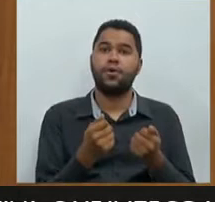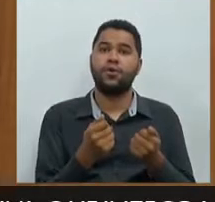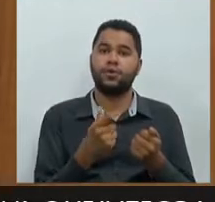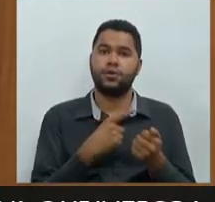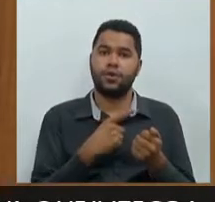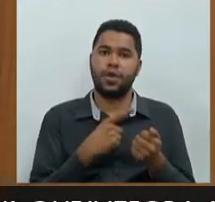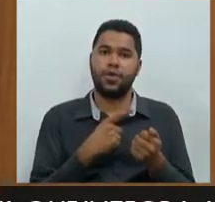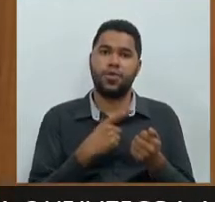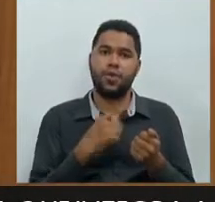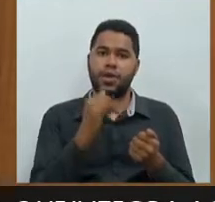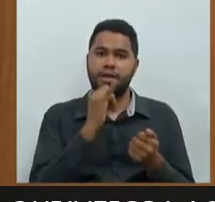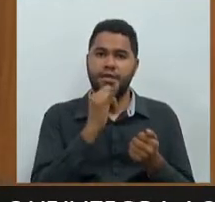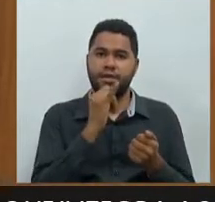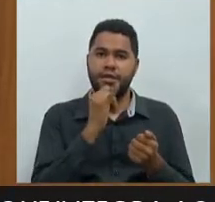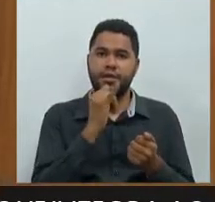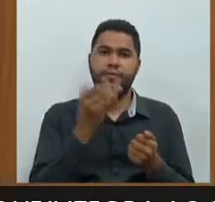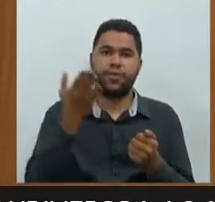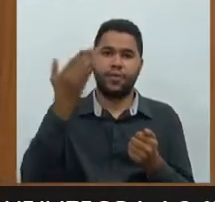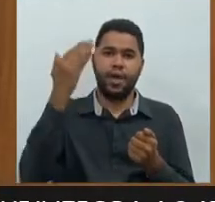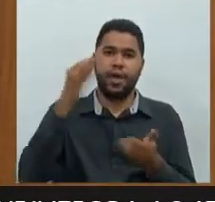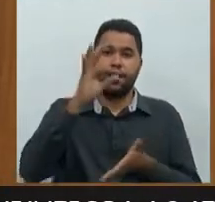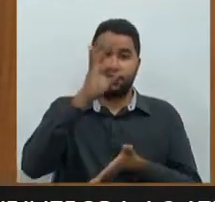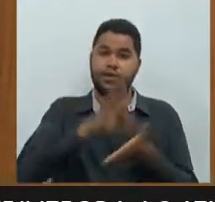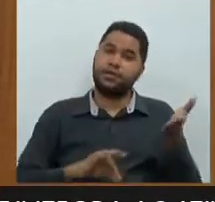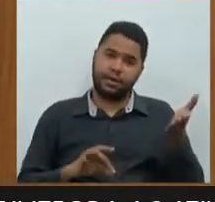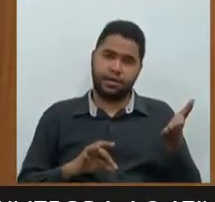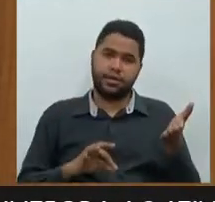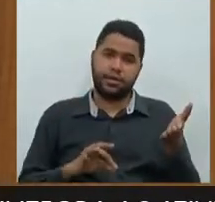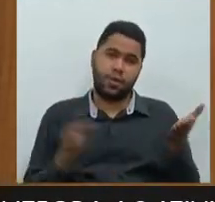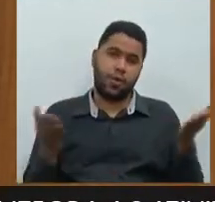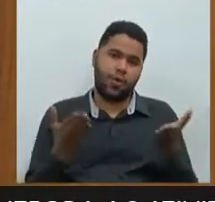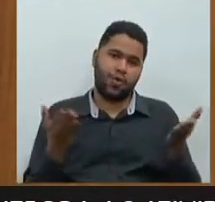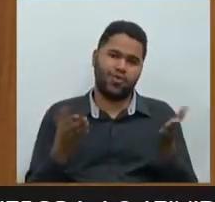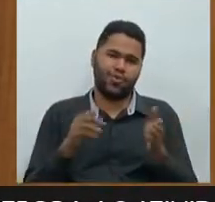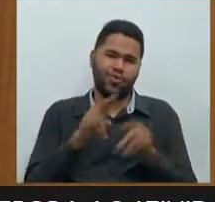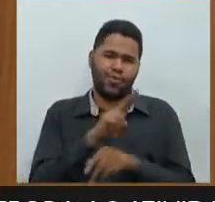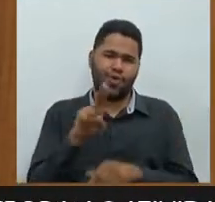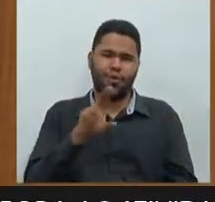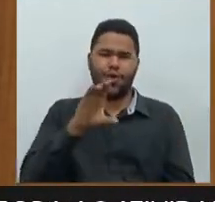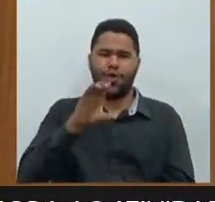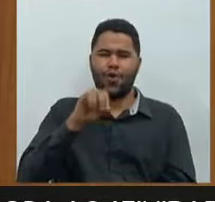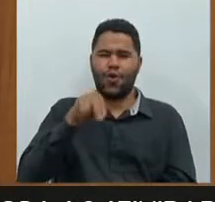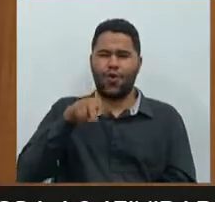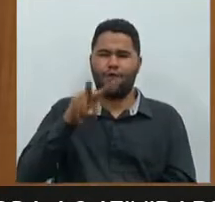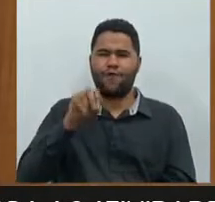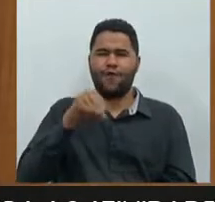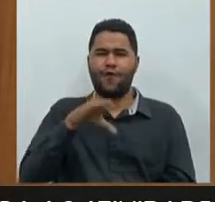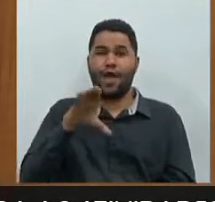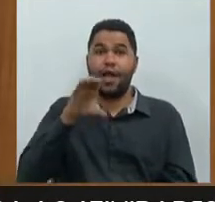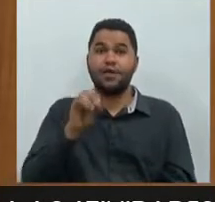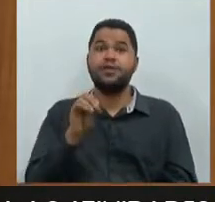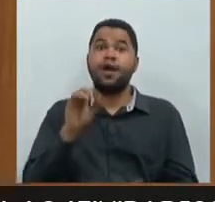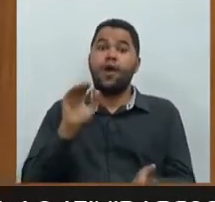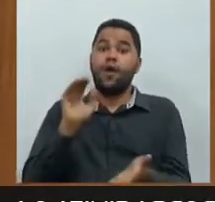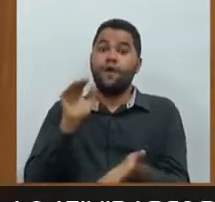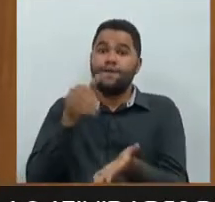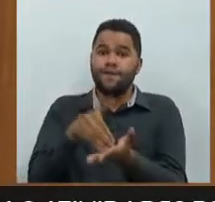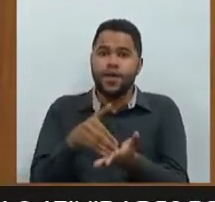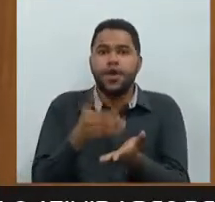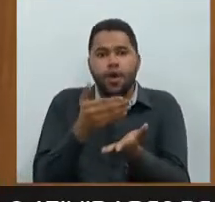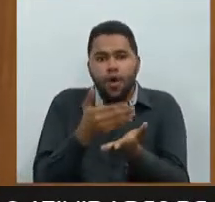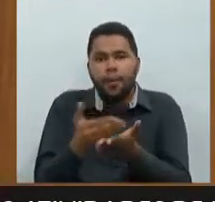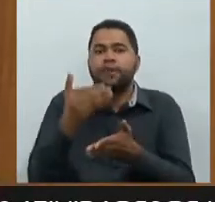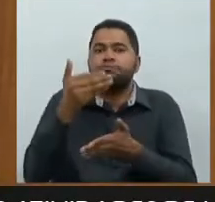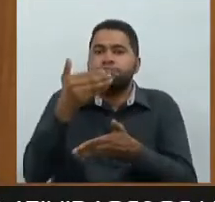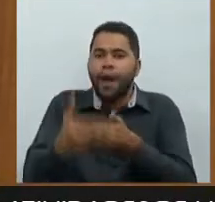precário, que é, né, chamado antigamente de designação, hoje é convocação, e chega no final do ano, quando ele começa a pegar, o aluno começa a pegar